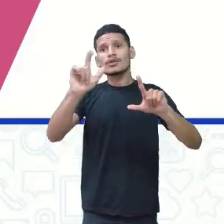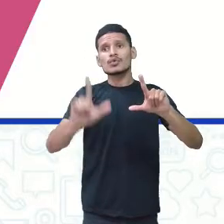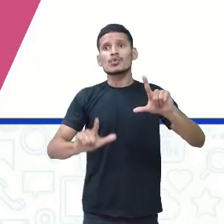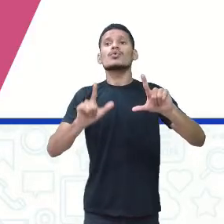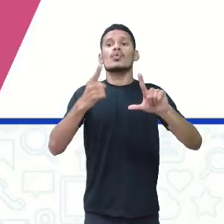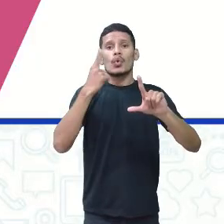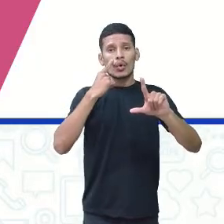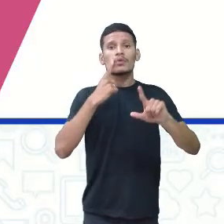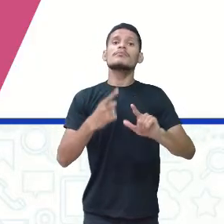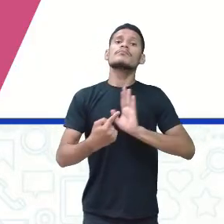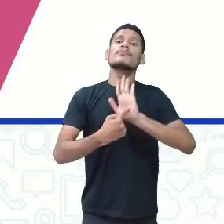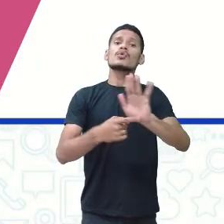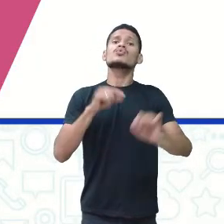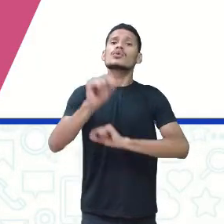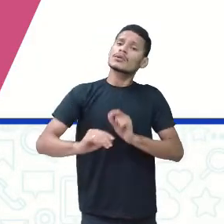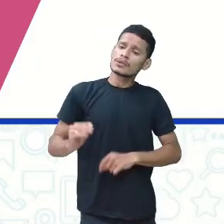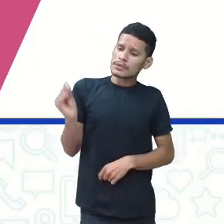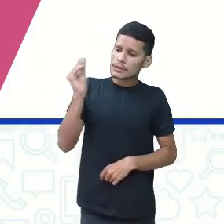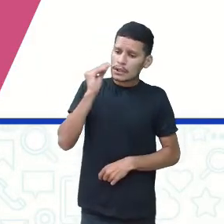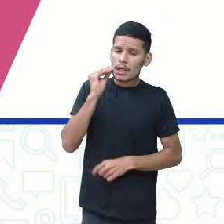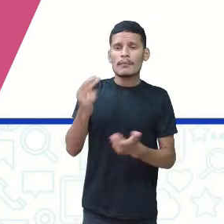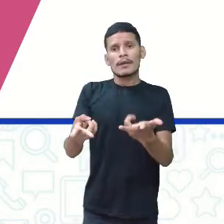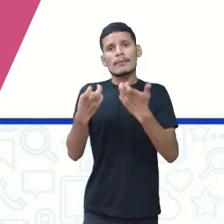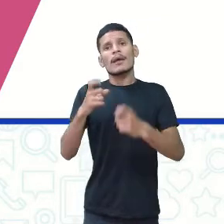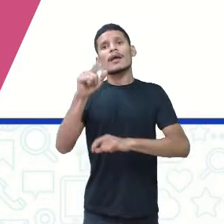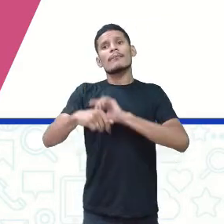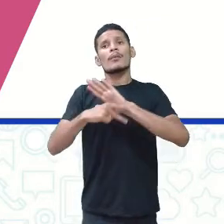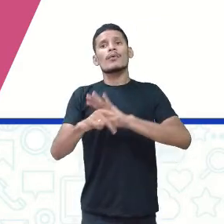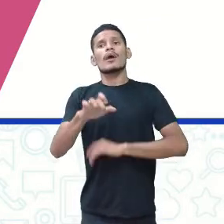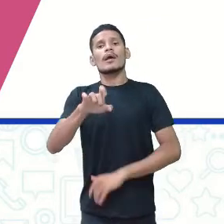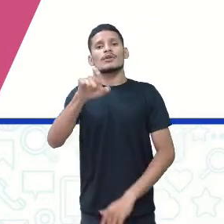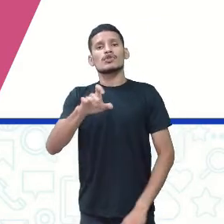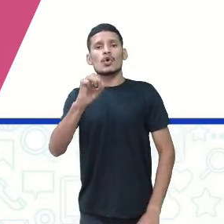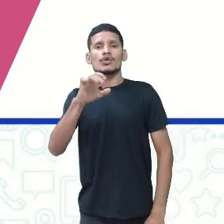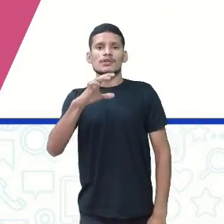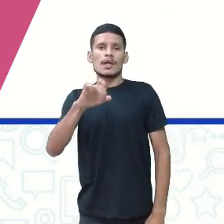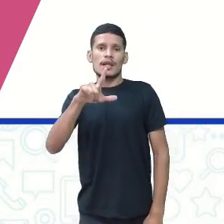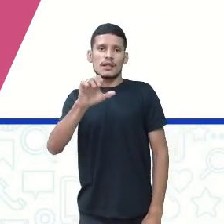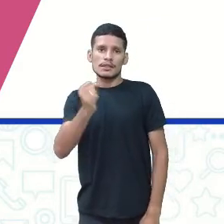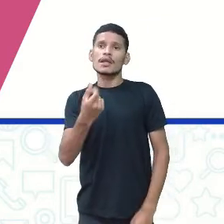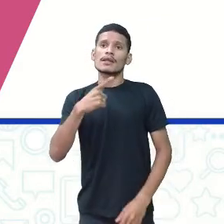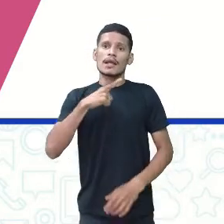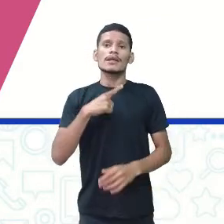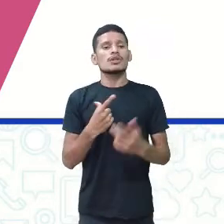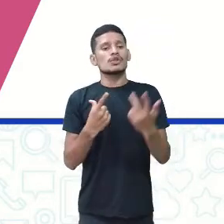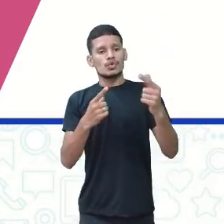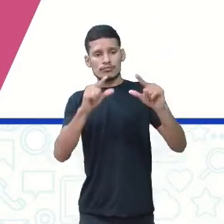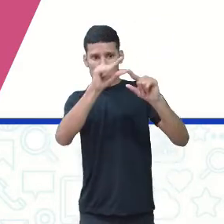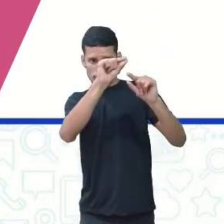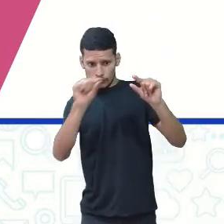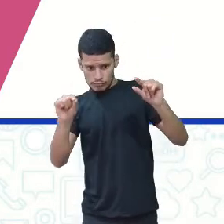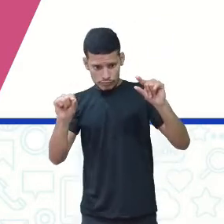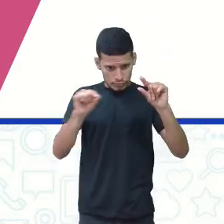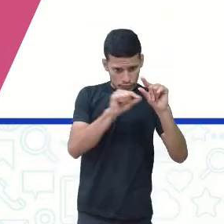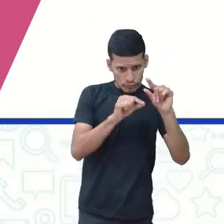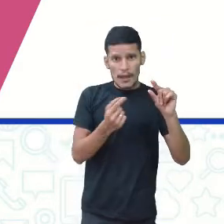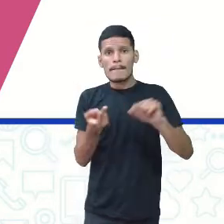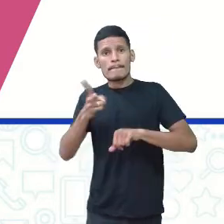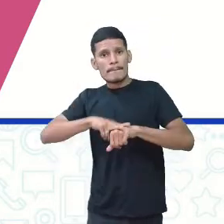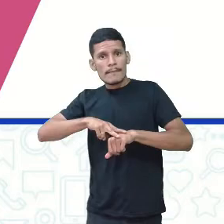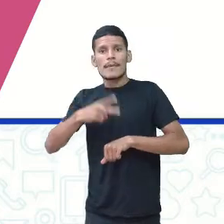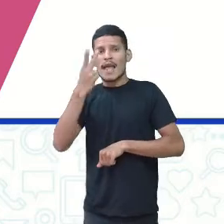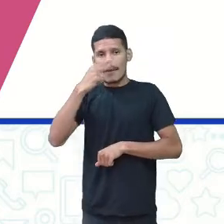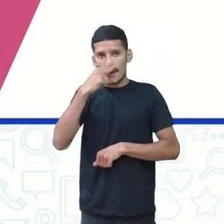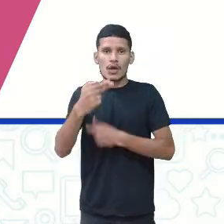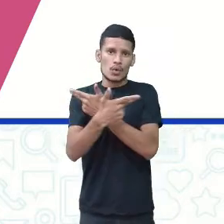gente pode tentar perceber que ele é um triângulo isósceles, né, que tem dois lados com a mesma medida. Só que normalmente, como a forma